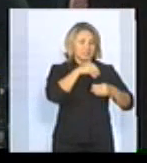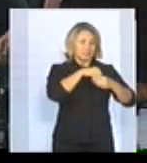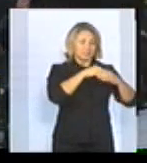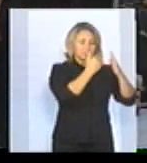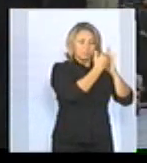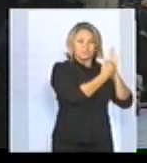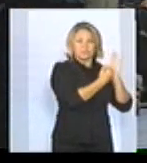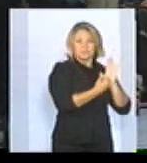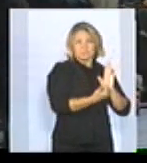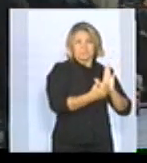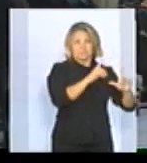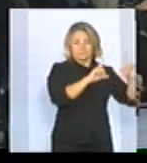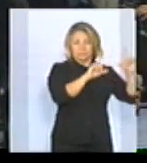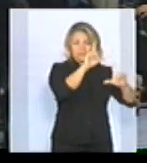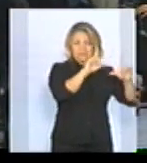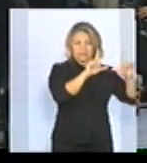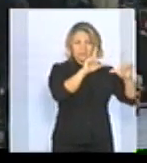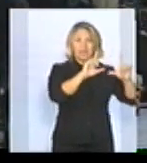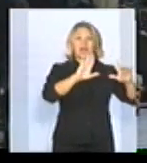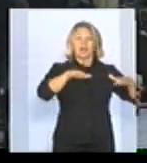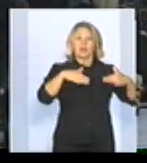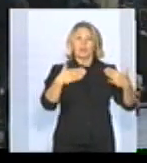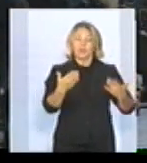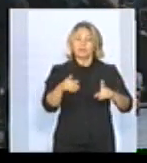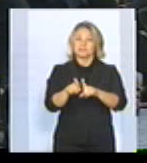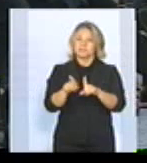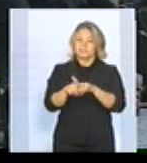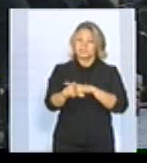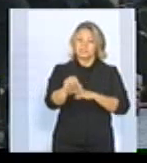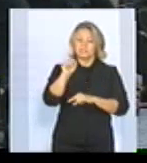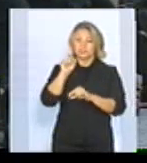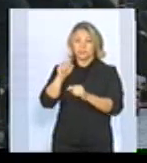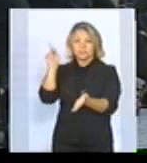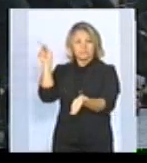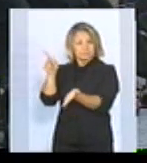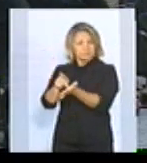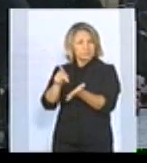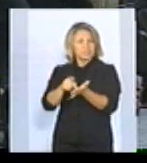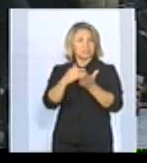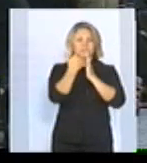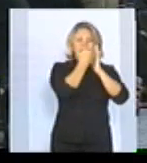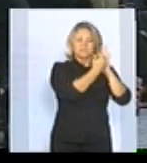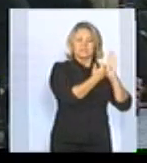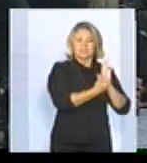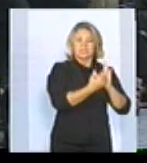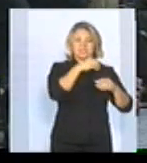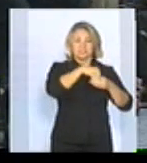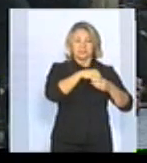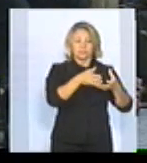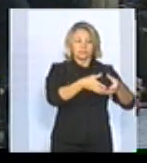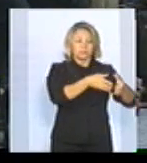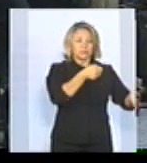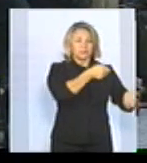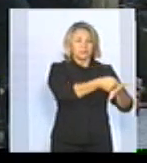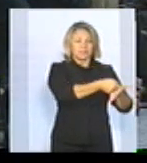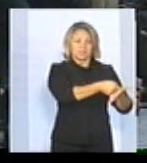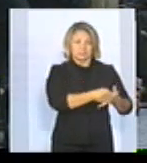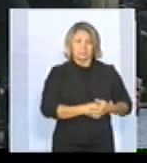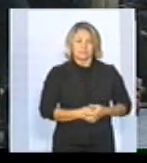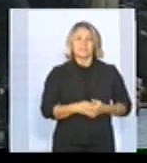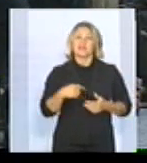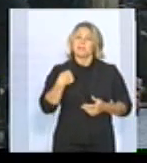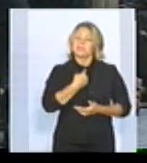canais? Qual é o real poder de escolha do consumidor sobre os canais dentro dos pacotes? Para nos